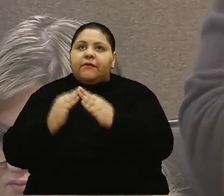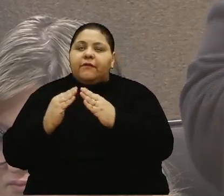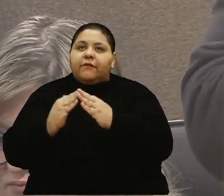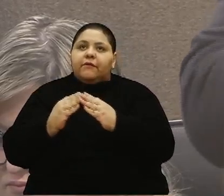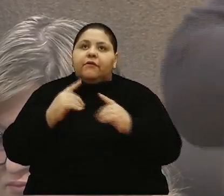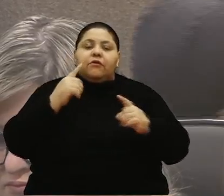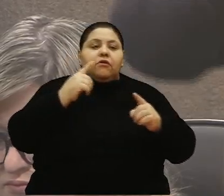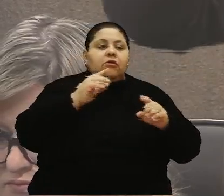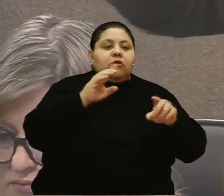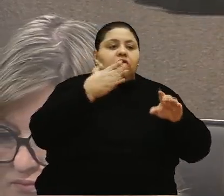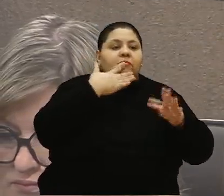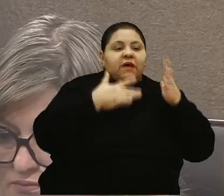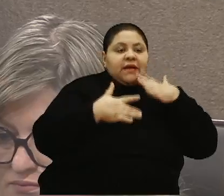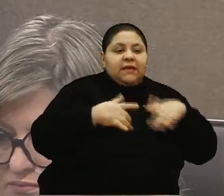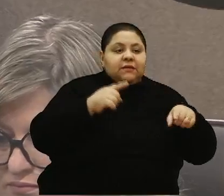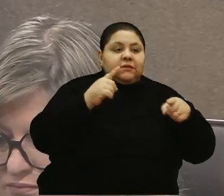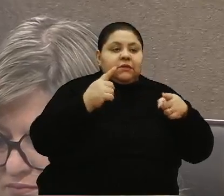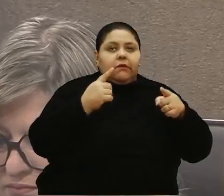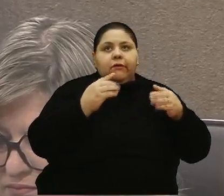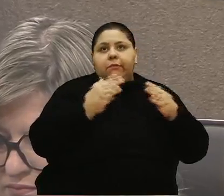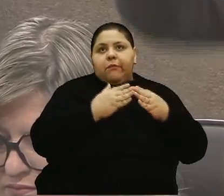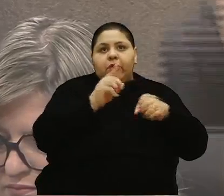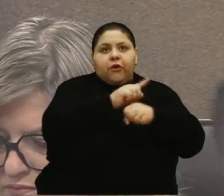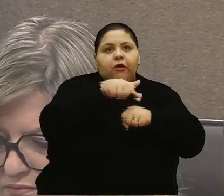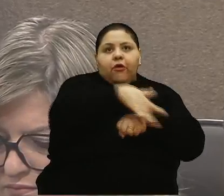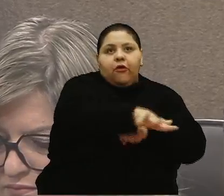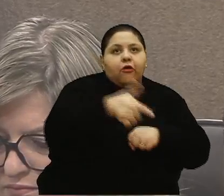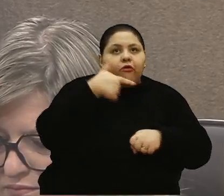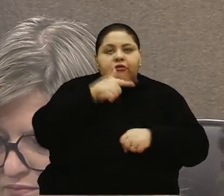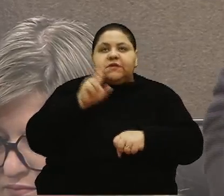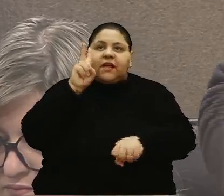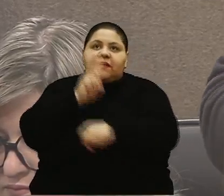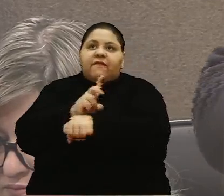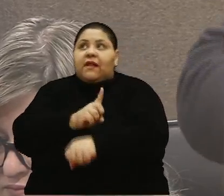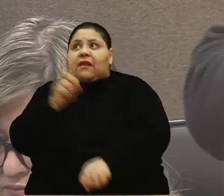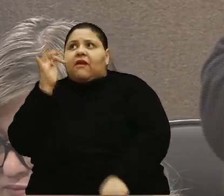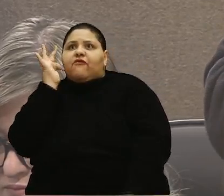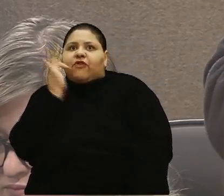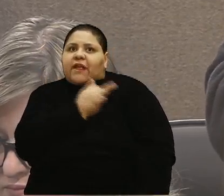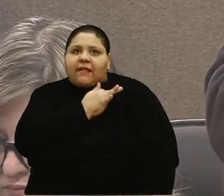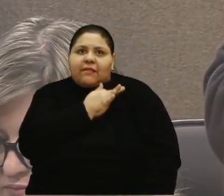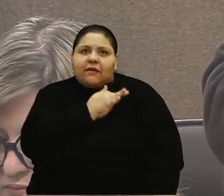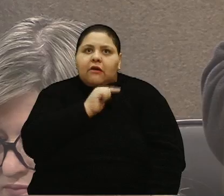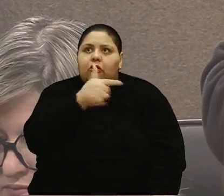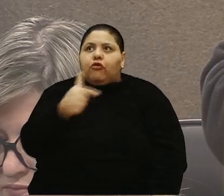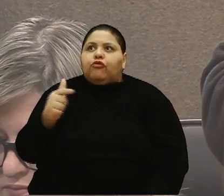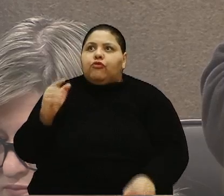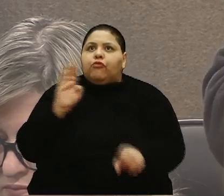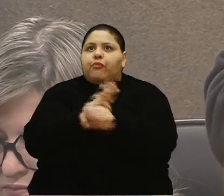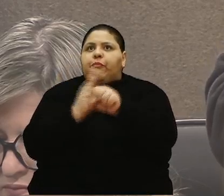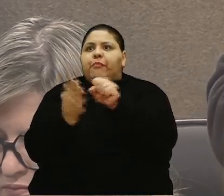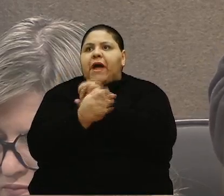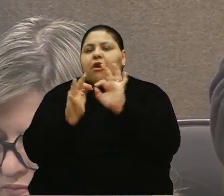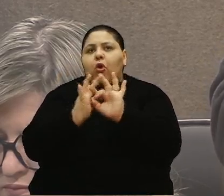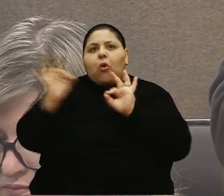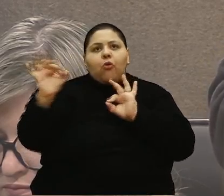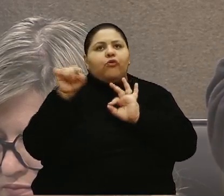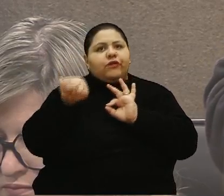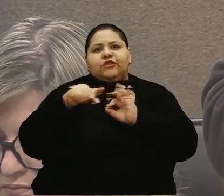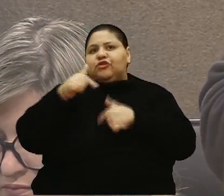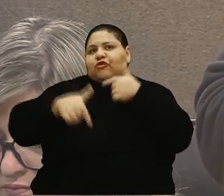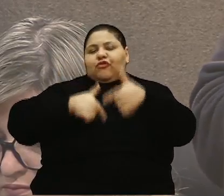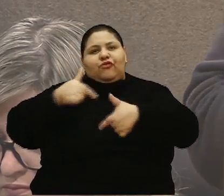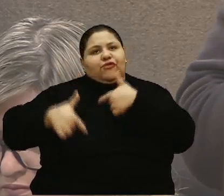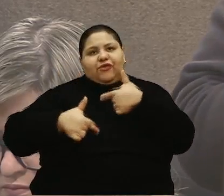mora em Galópolis vai conseguir vaga lá em Forqueta ou em Anarrec, né? E isso não é o trabalho,